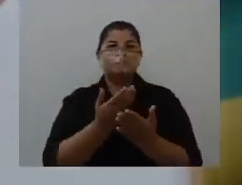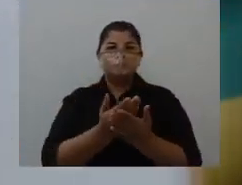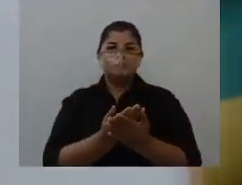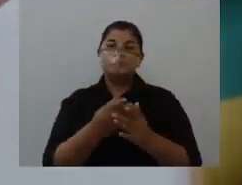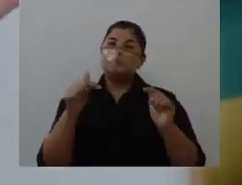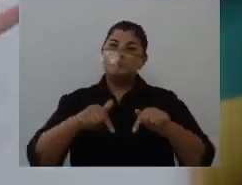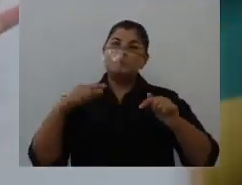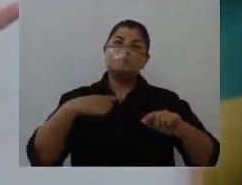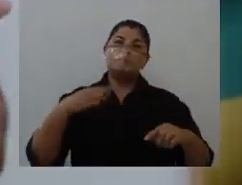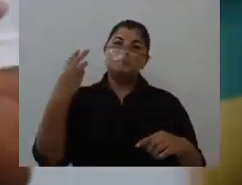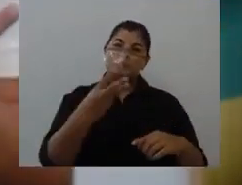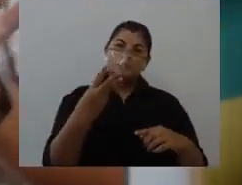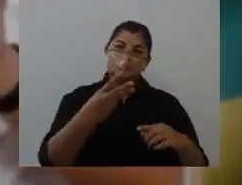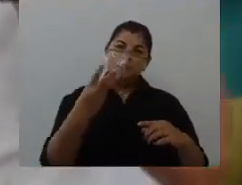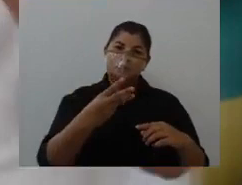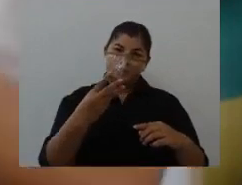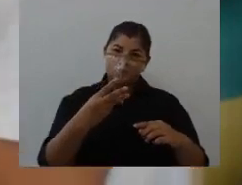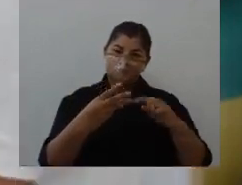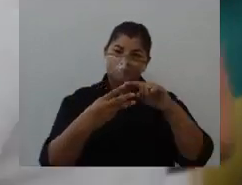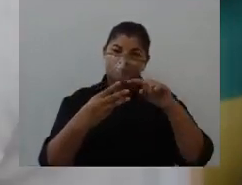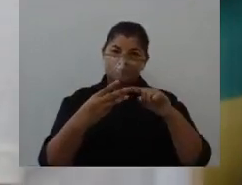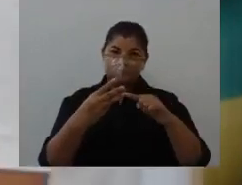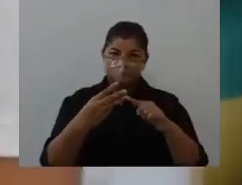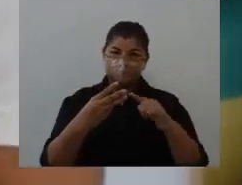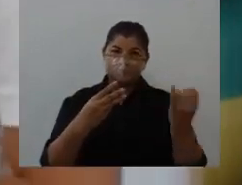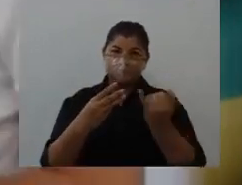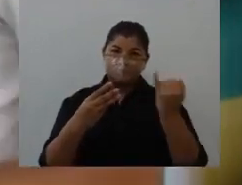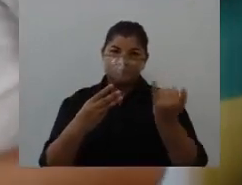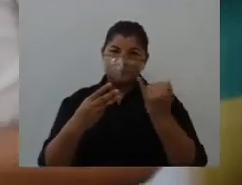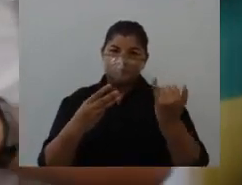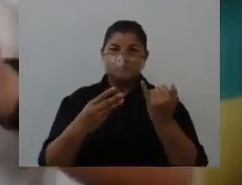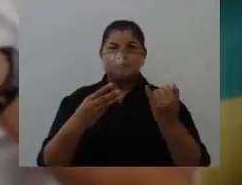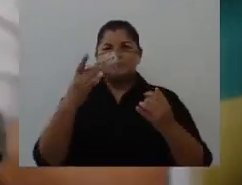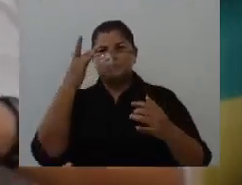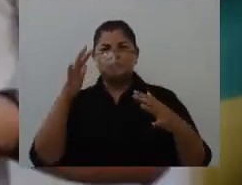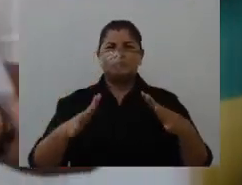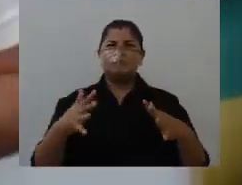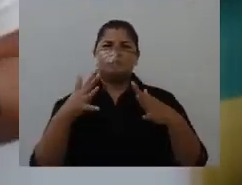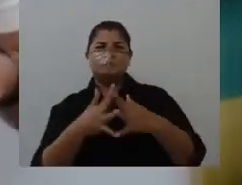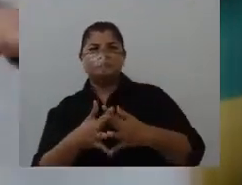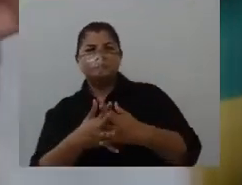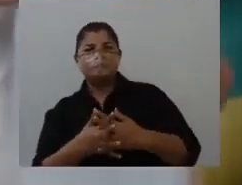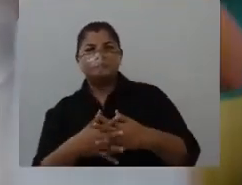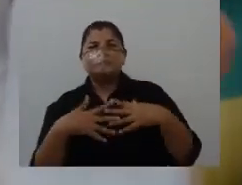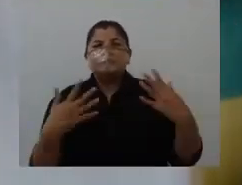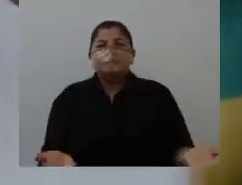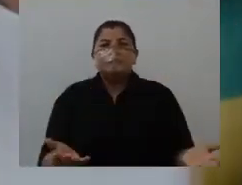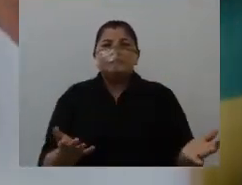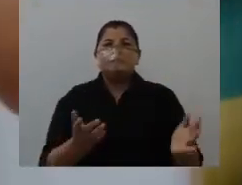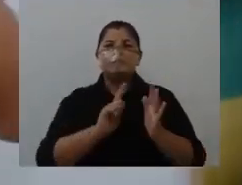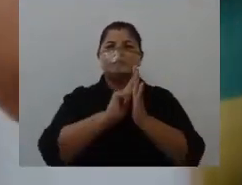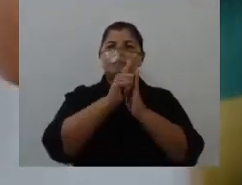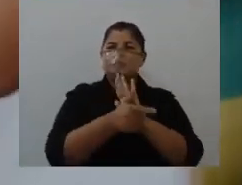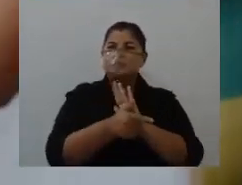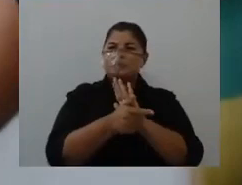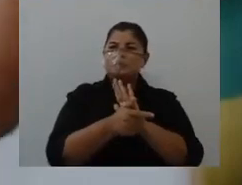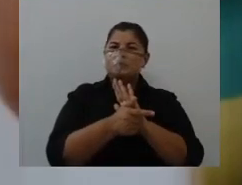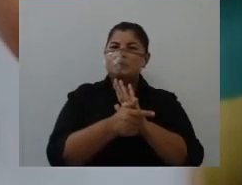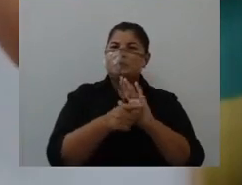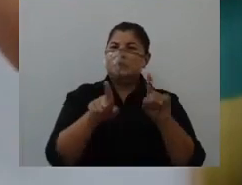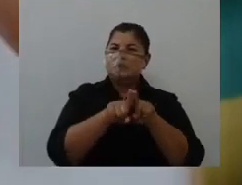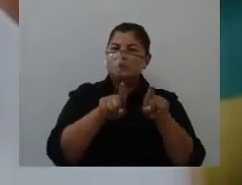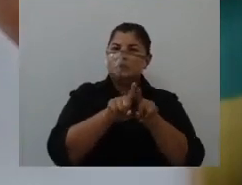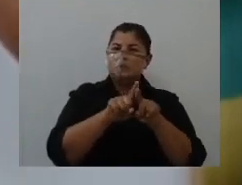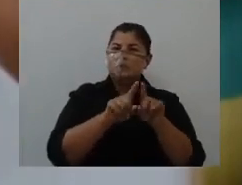Hoje eu trouxe 3 principais para vocês, ok? E aí muita gente confunde, Luiz, gênero textual é a mesma coisa que